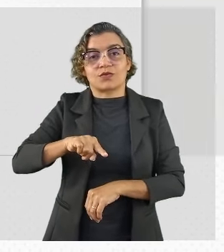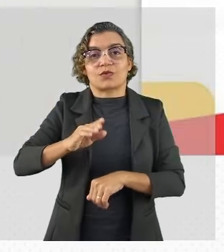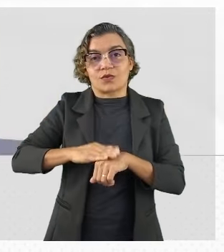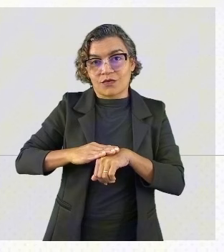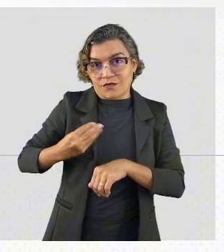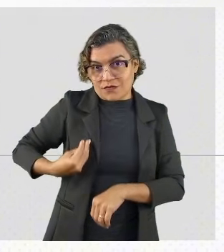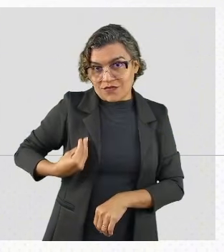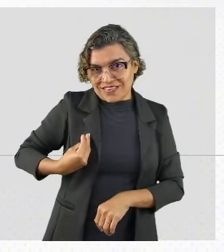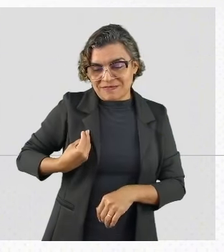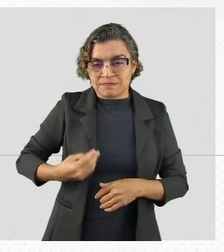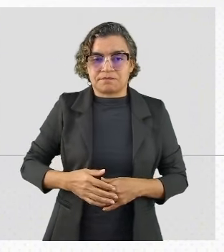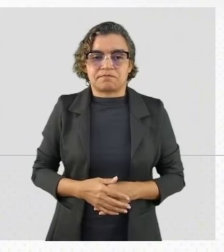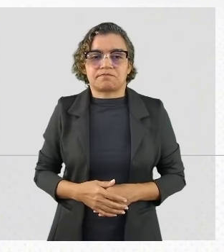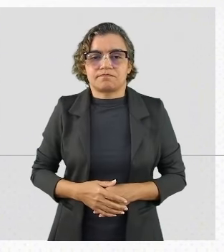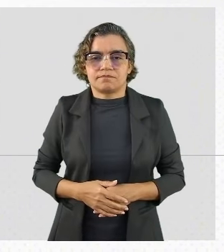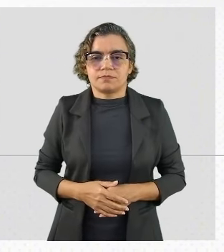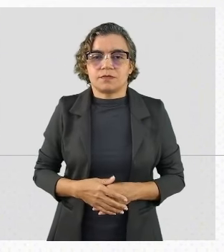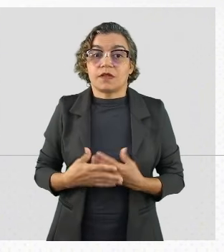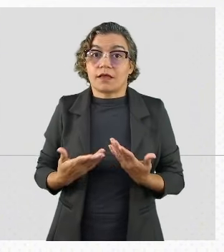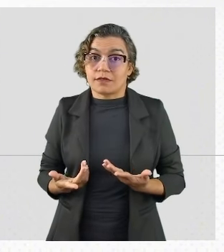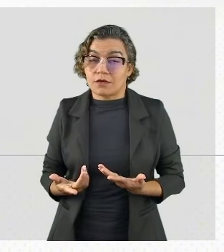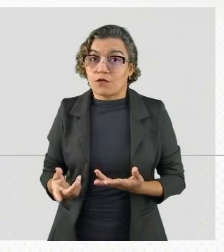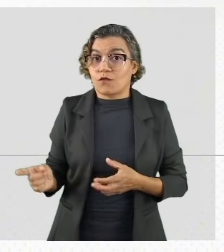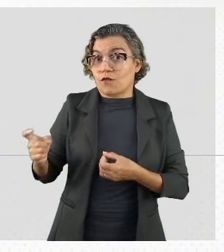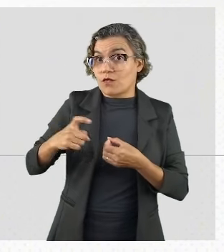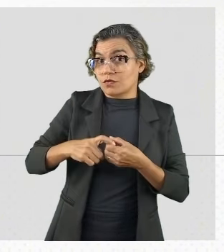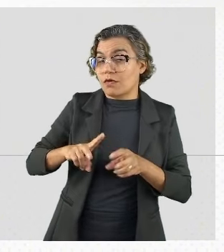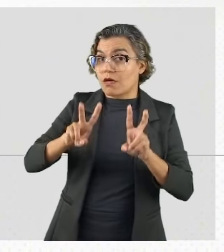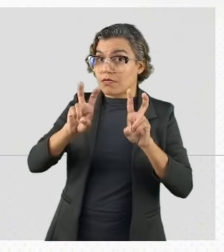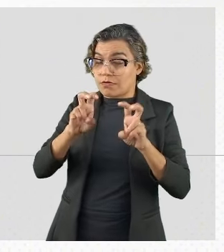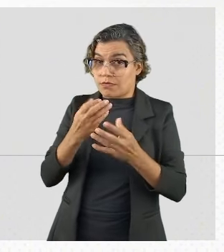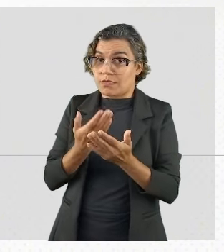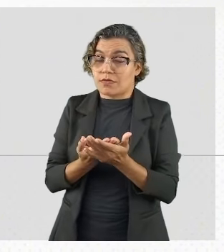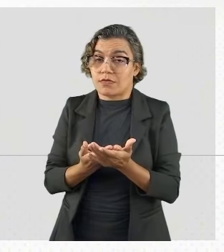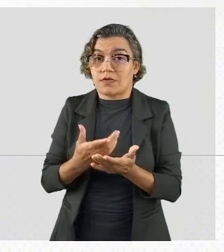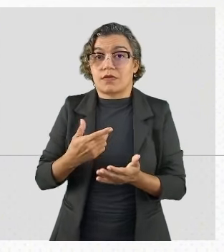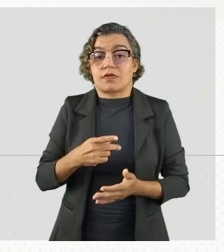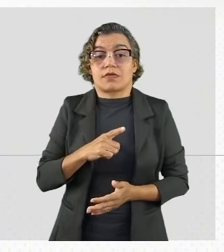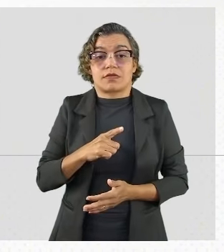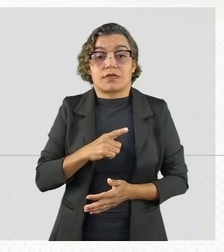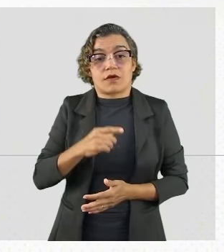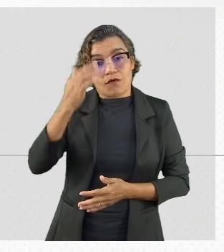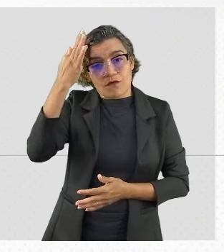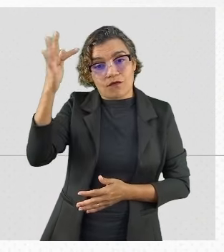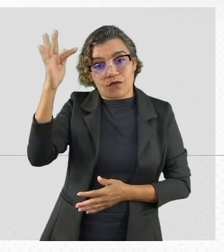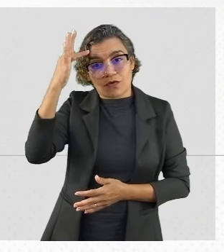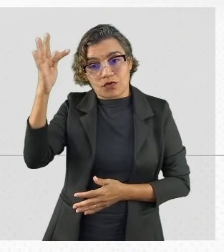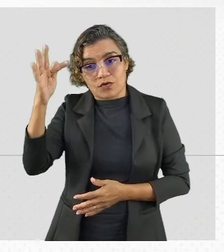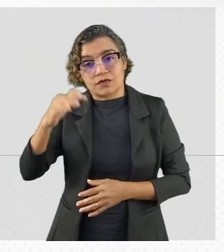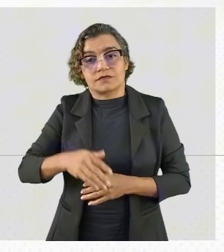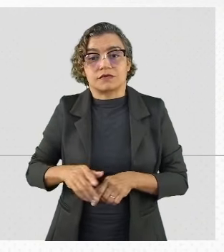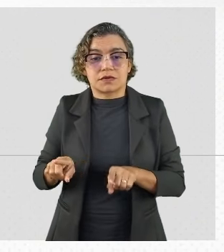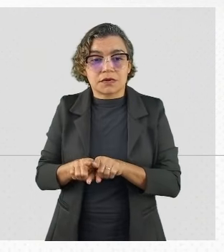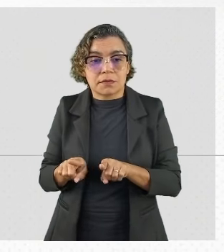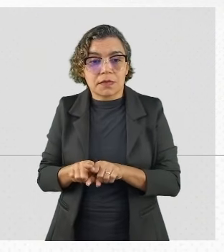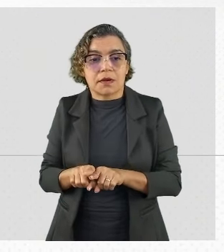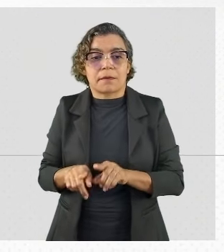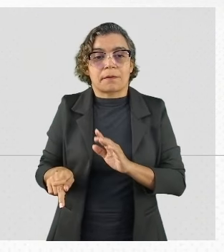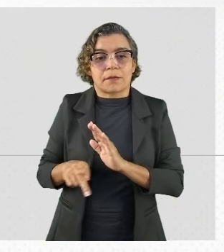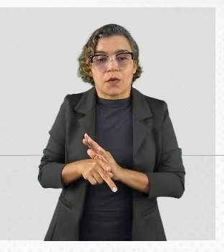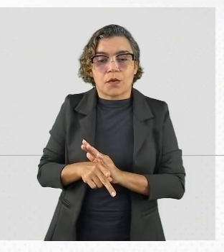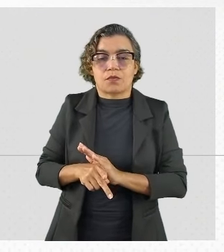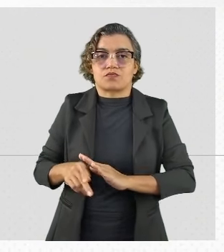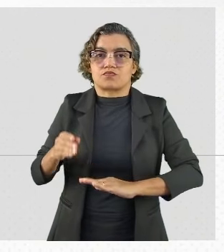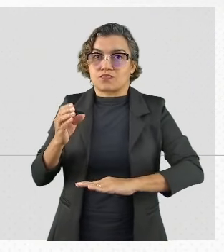Beleza, pessoal? Mas voltando para o tema da aula, né, tem um filósofo chamado Deleuze, que é um filósofo também contemporâneo, e